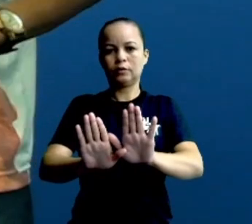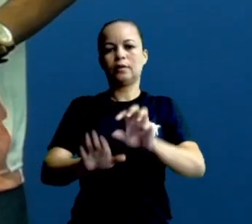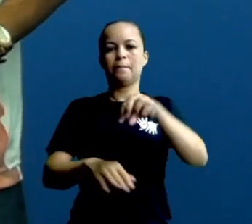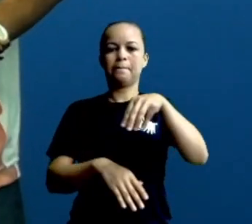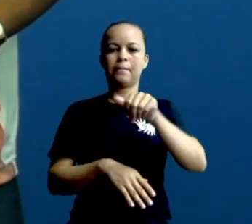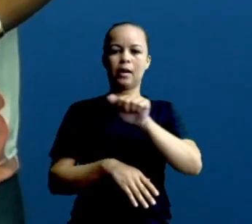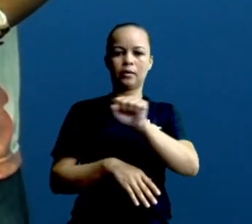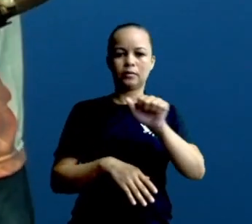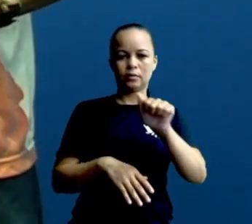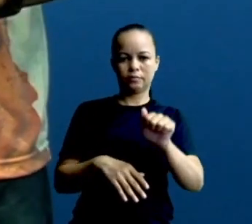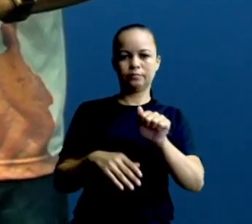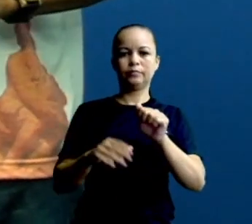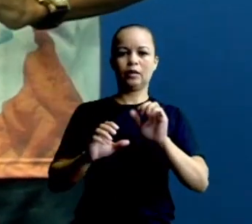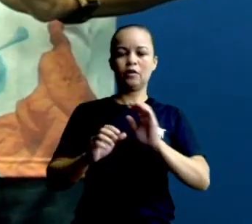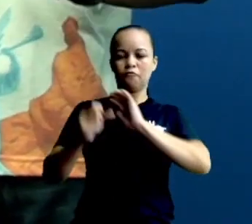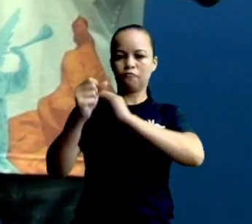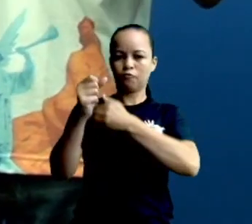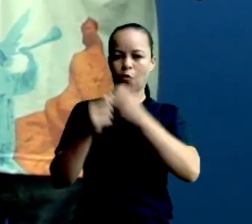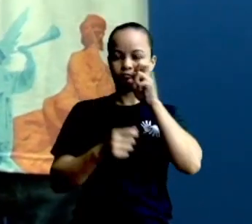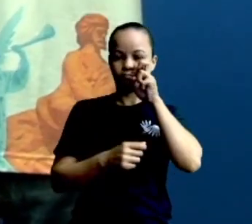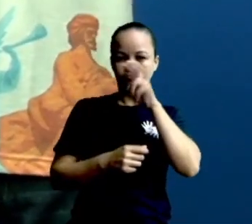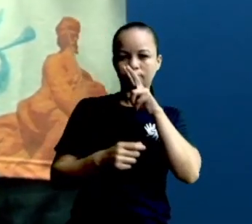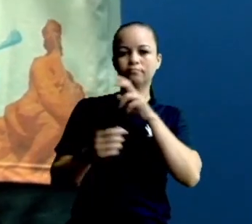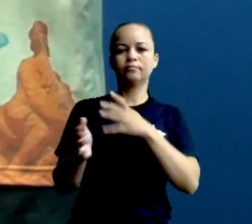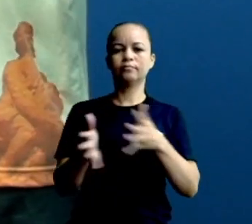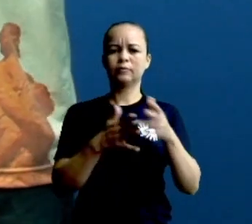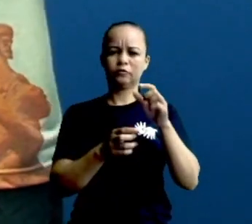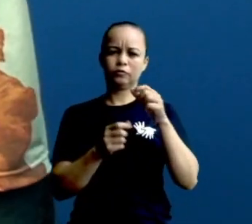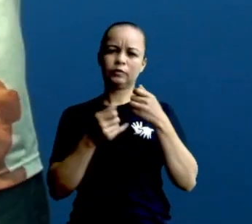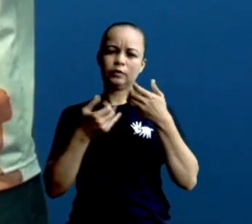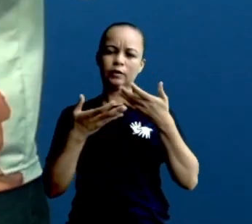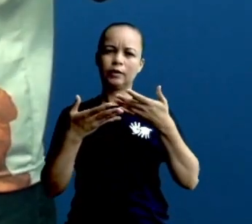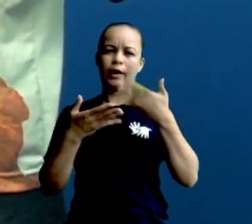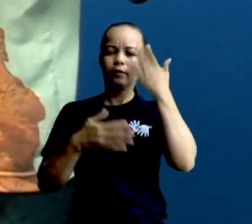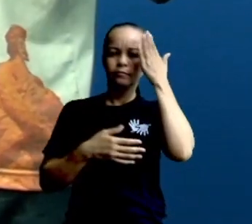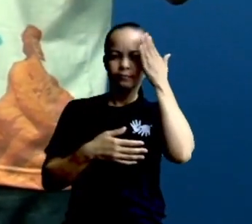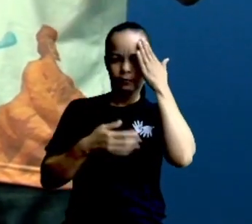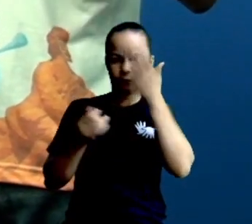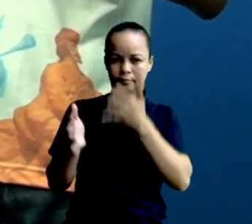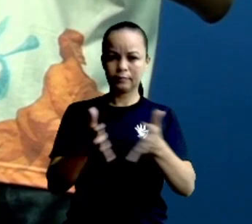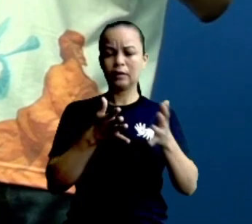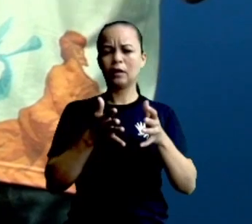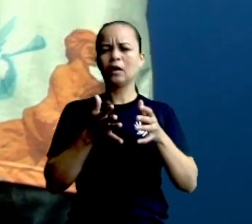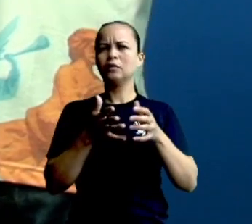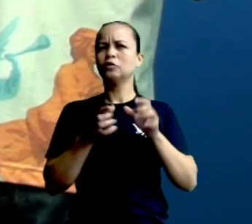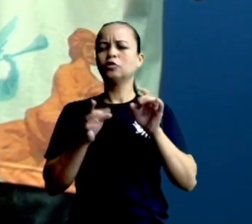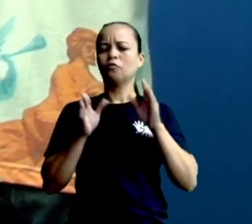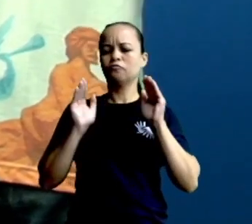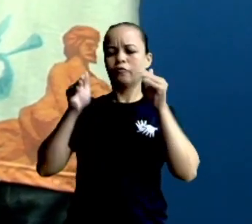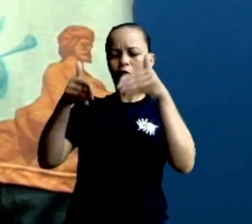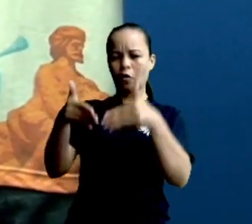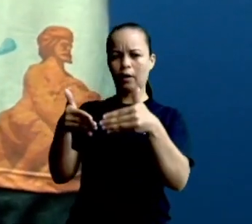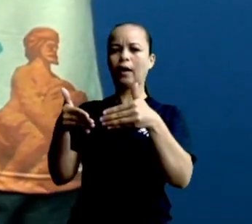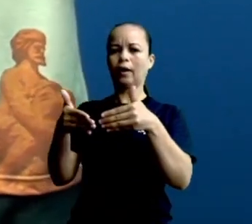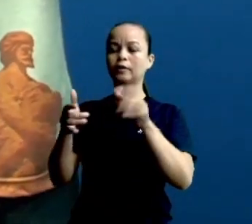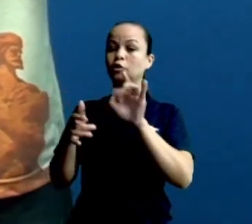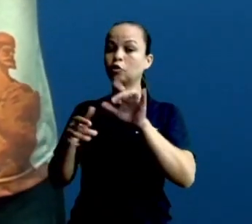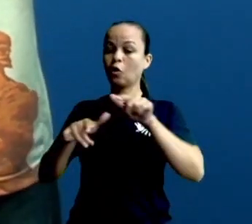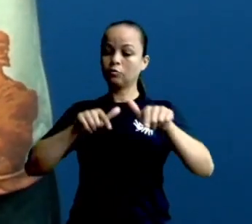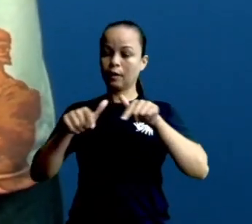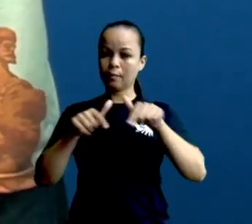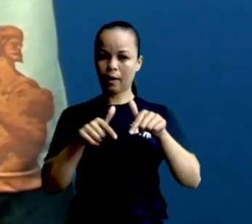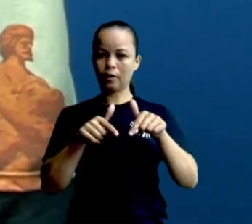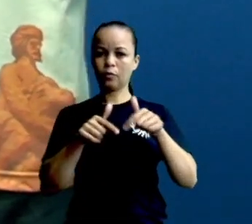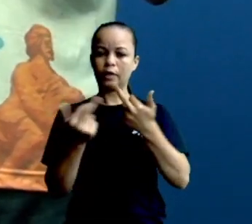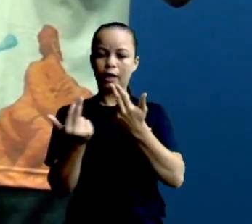aí? Tranquilo? Deu para entender? Então, só vamos focar por enquanto em trabalho. É igual a